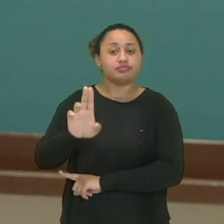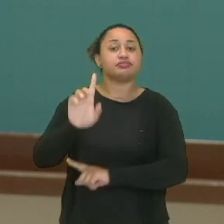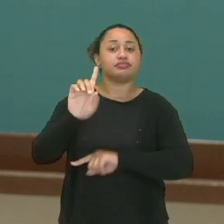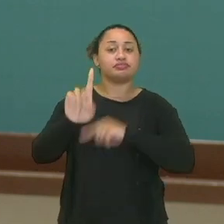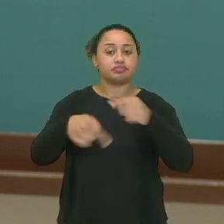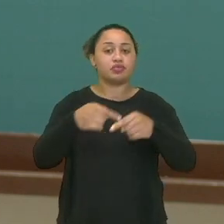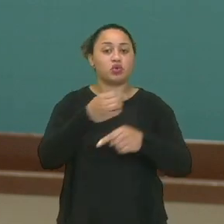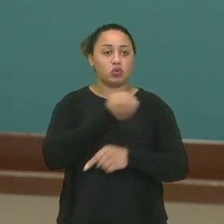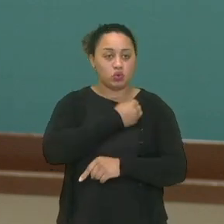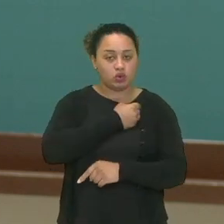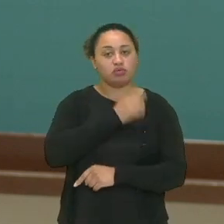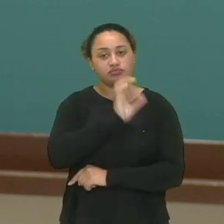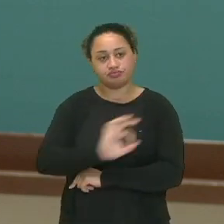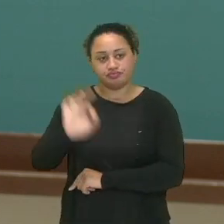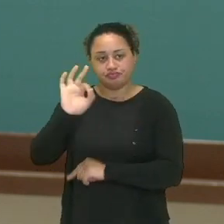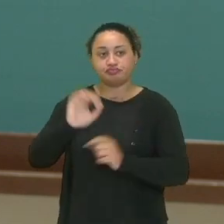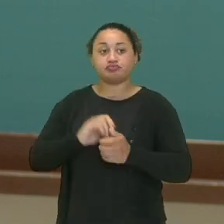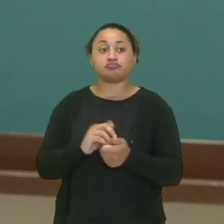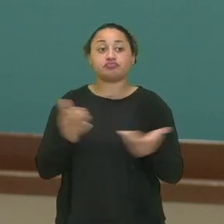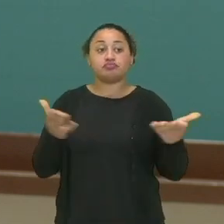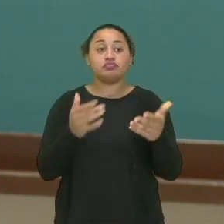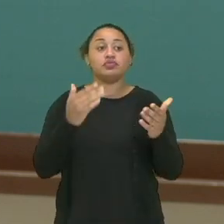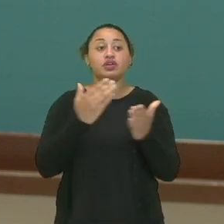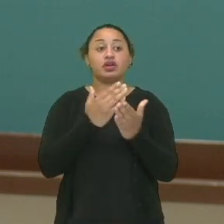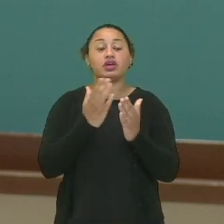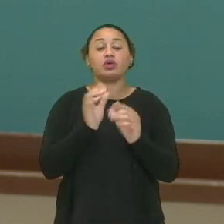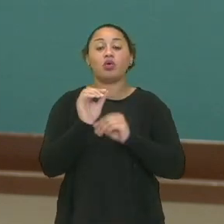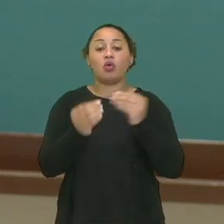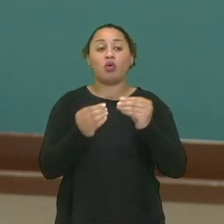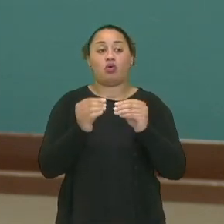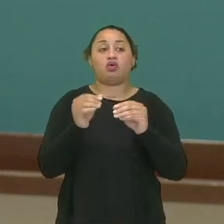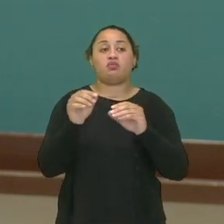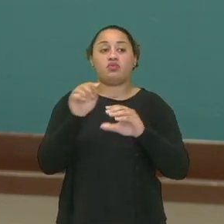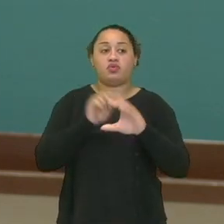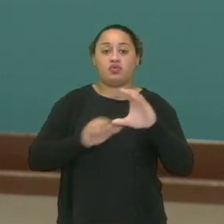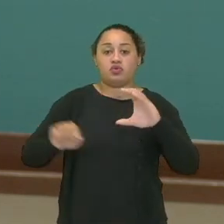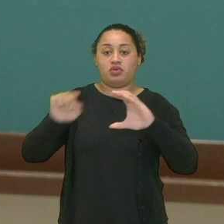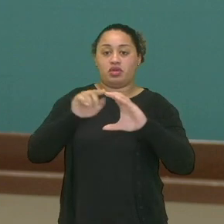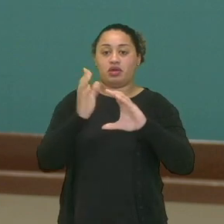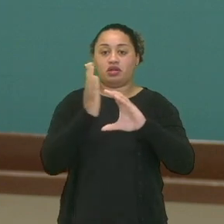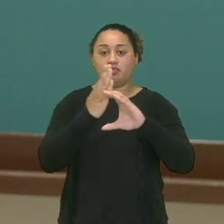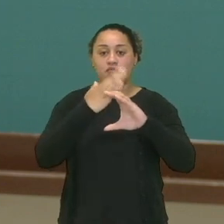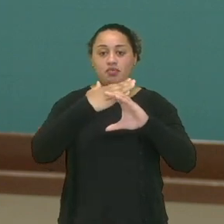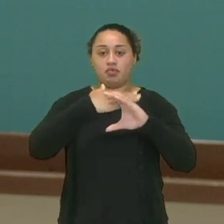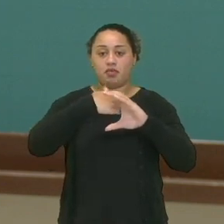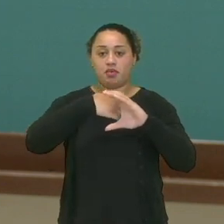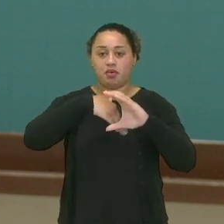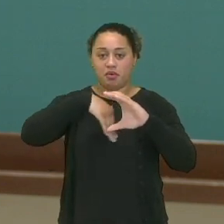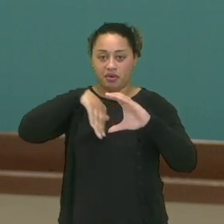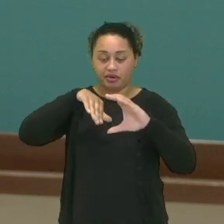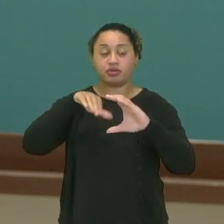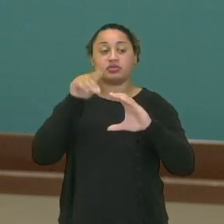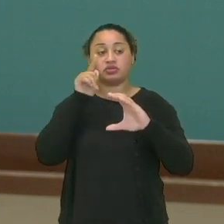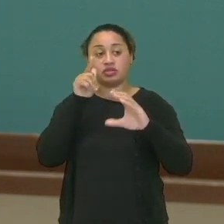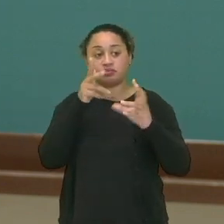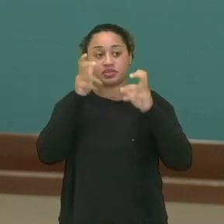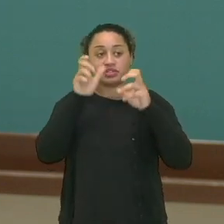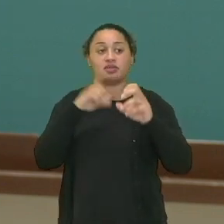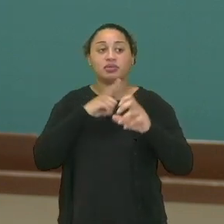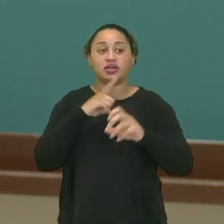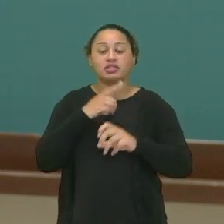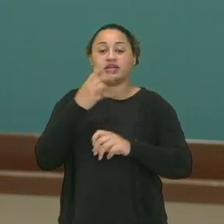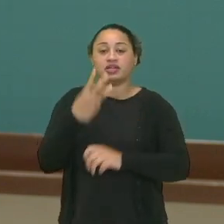bom? Agora, a divisão da circunferência. Então, aqui, como a gente pode observar, ela foi dividida, né, em